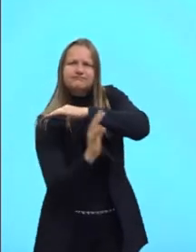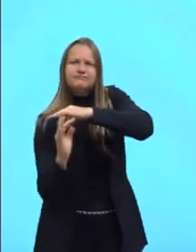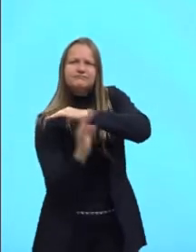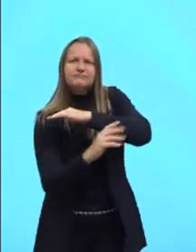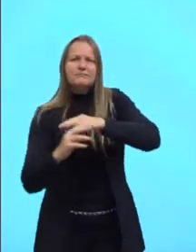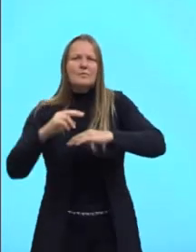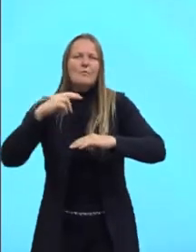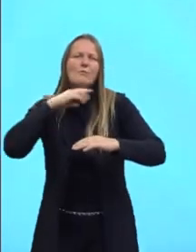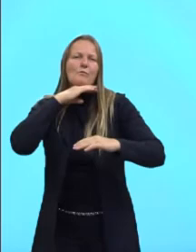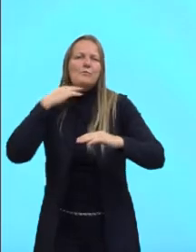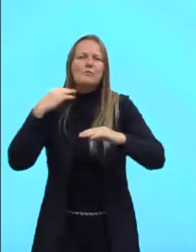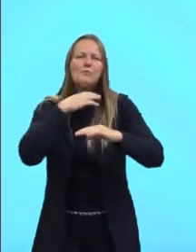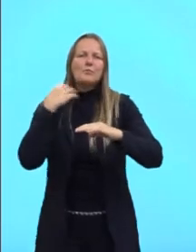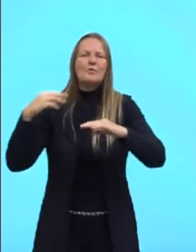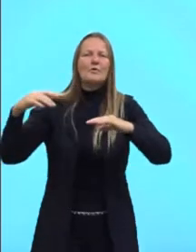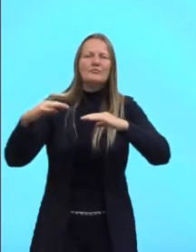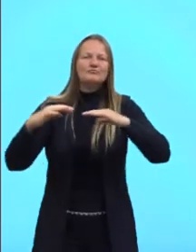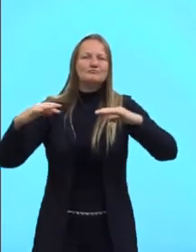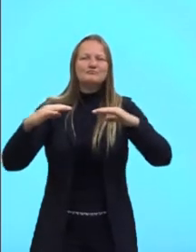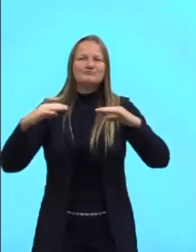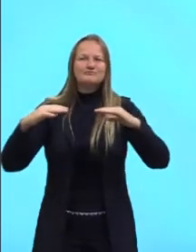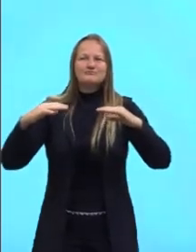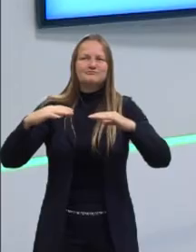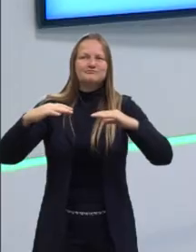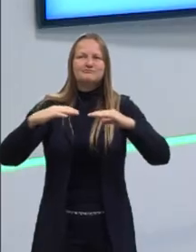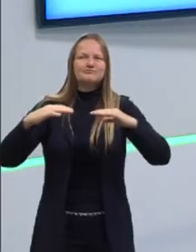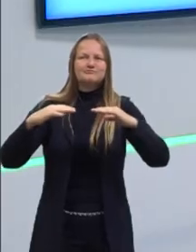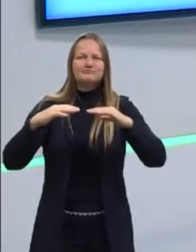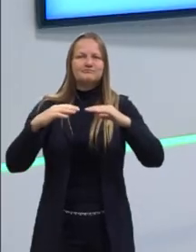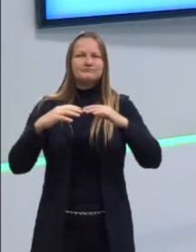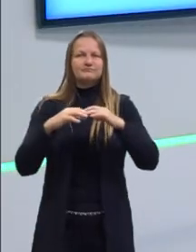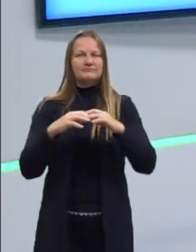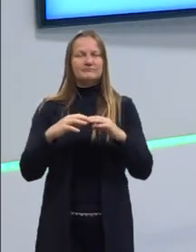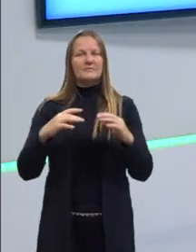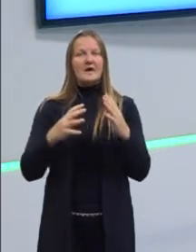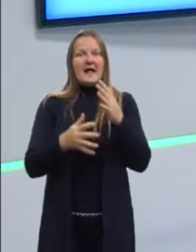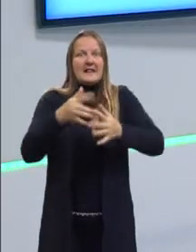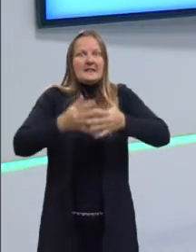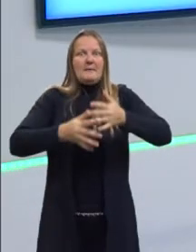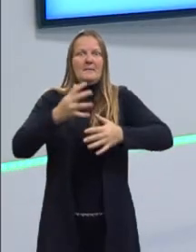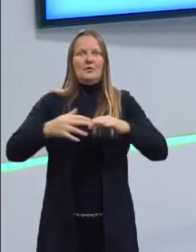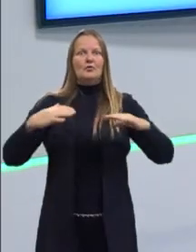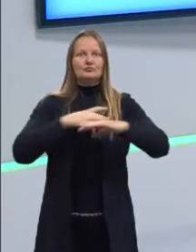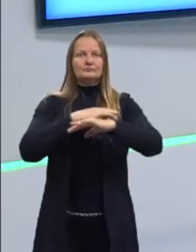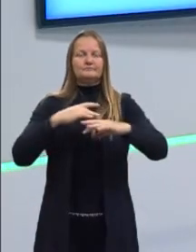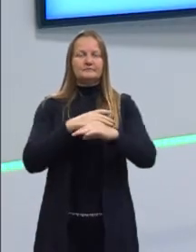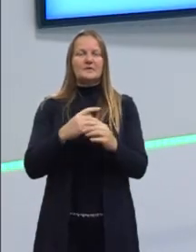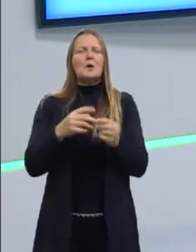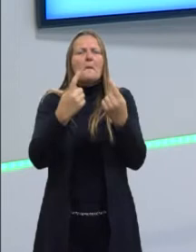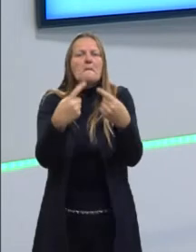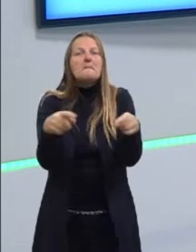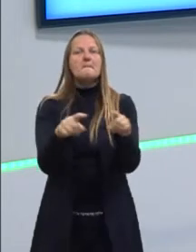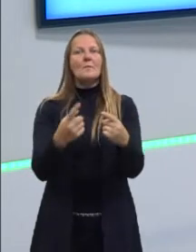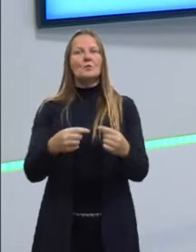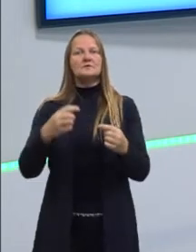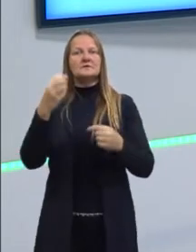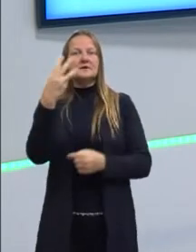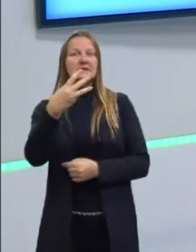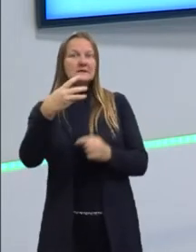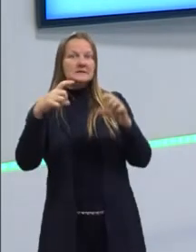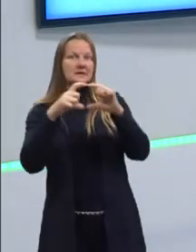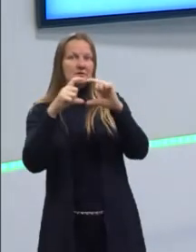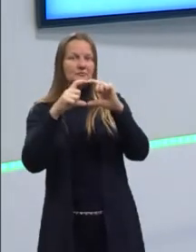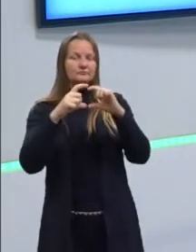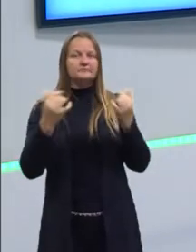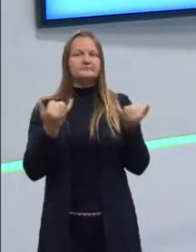morreu na contramão atrapalhando o público e a música então vai se encaminhando para essa terceira e última